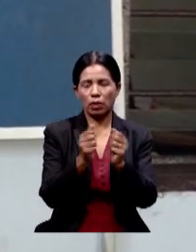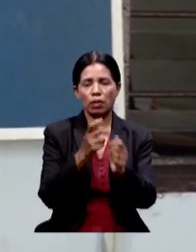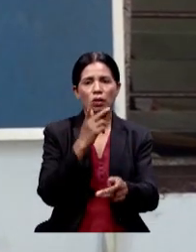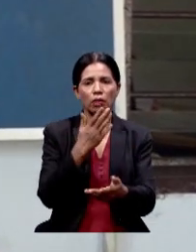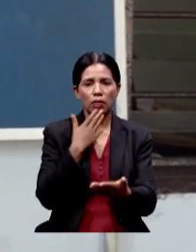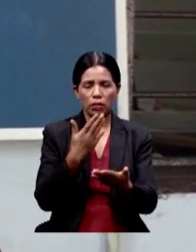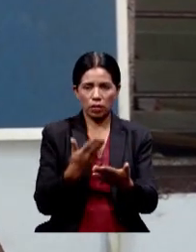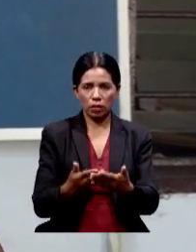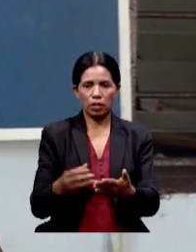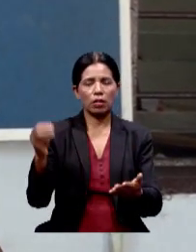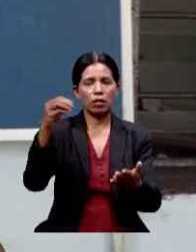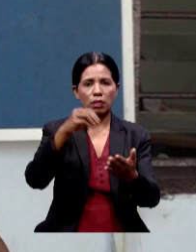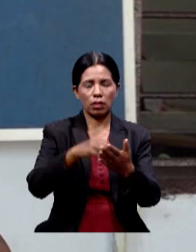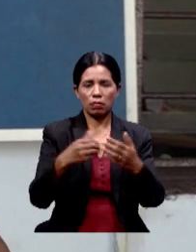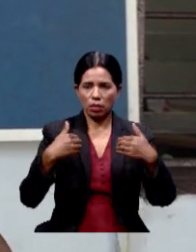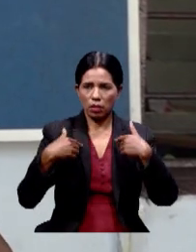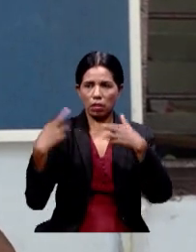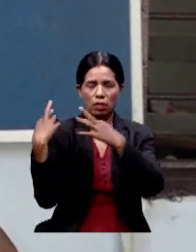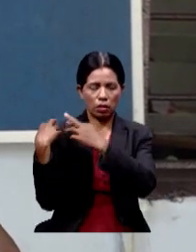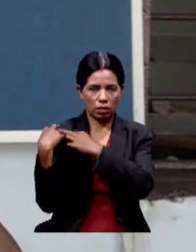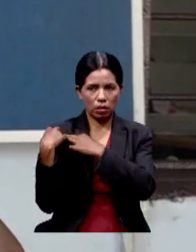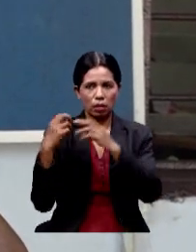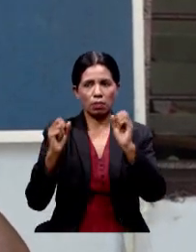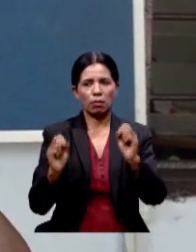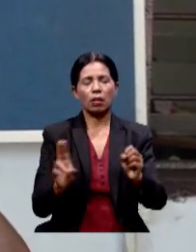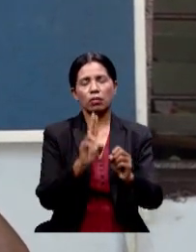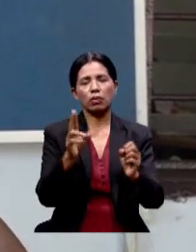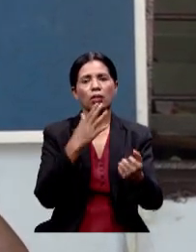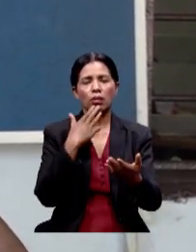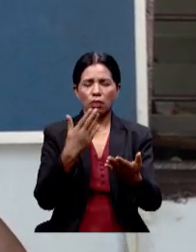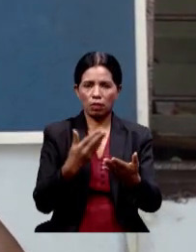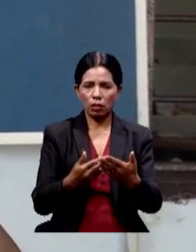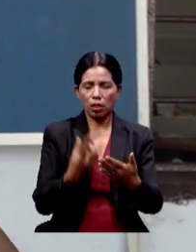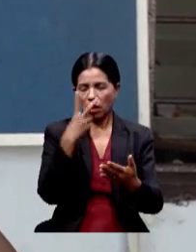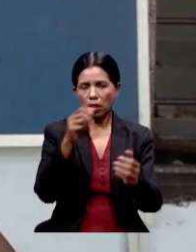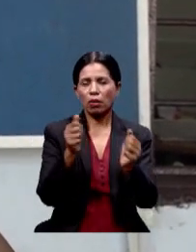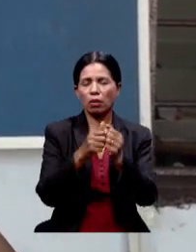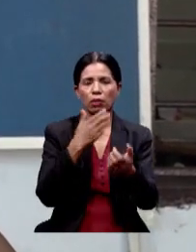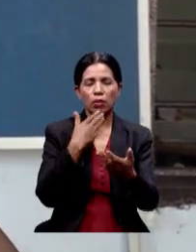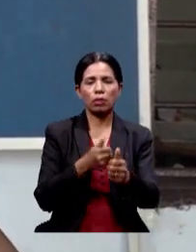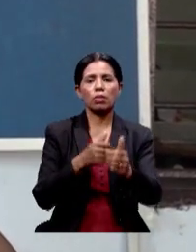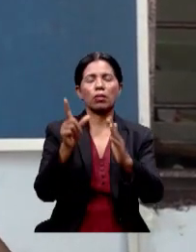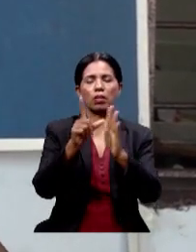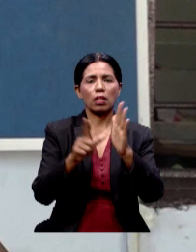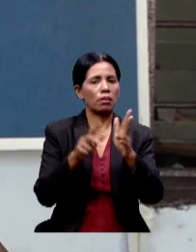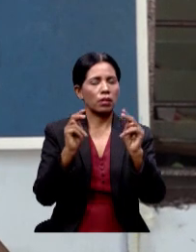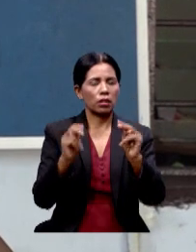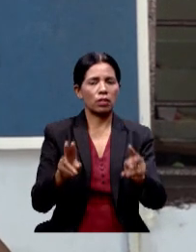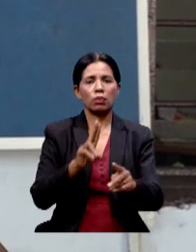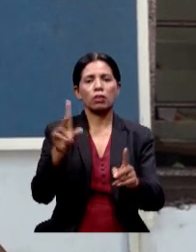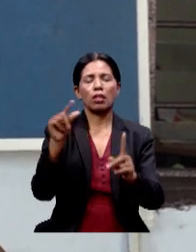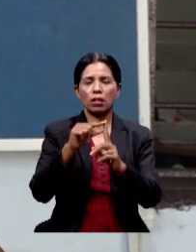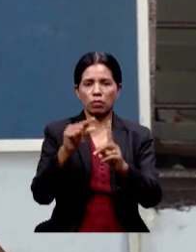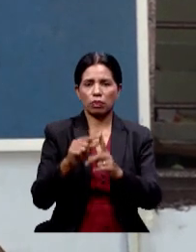va ninia responsabilidade, neve ni bela maneja hodi dia. Tuir procedimento ser na Bequia, lá precisa sair a fonte ser na